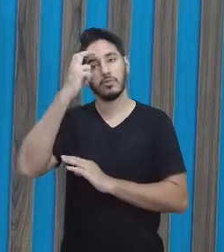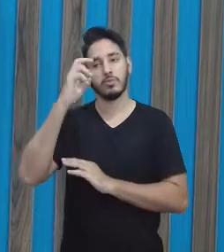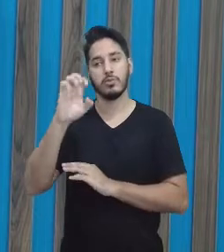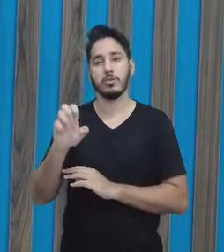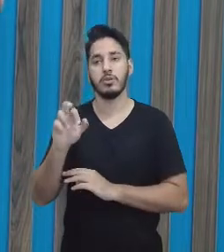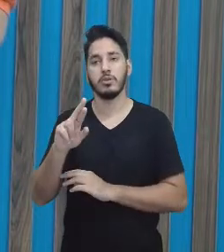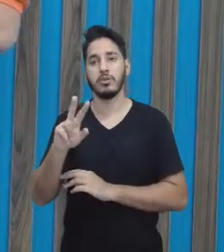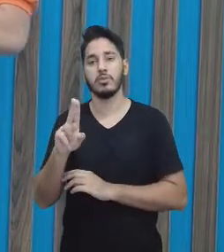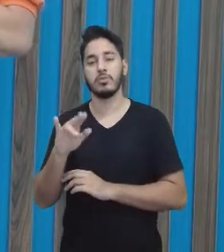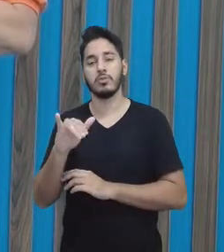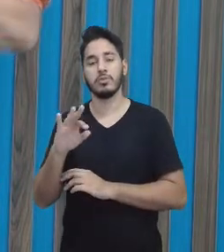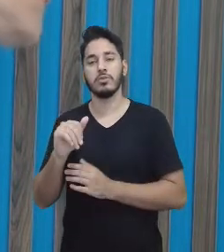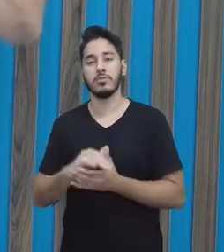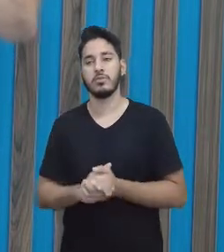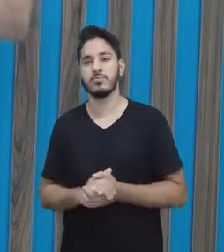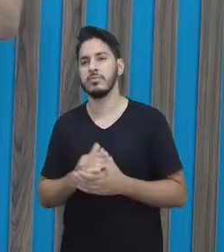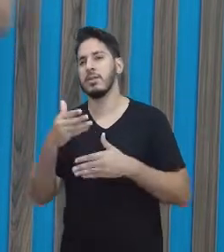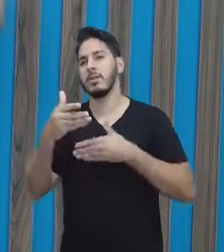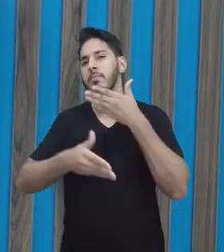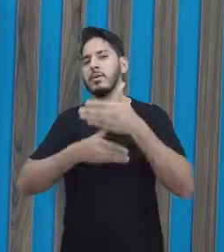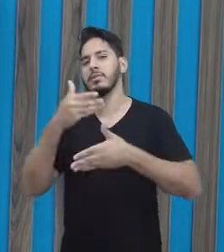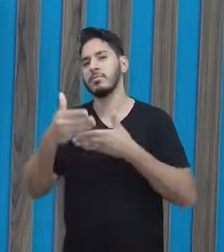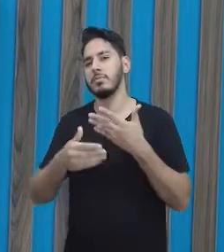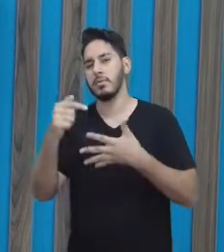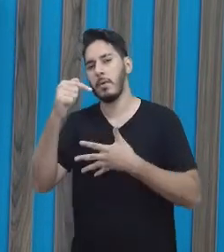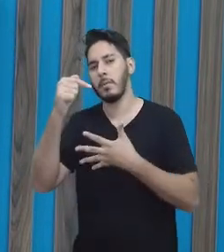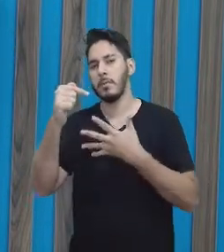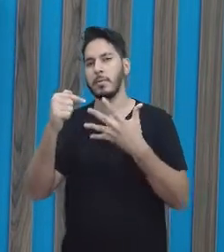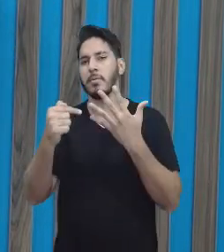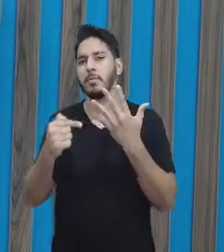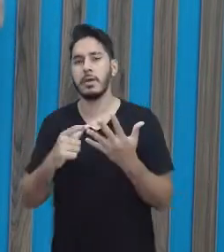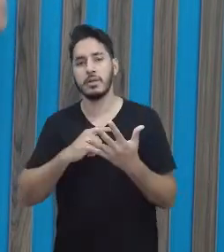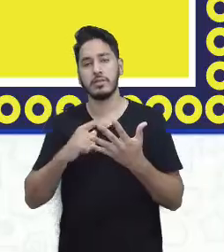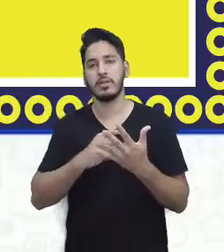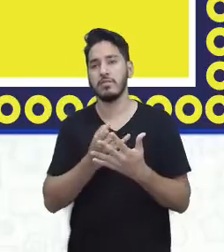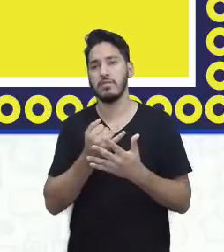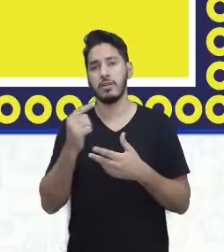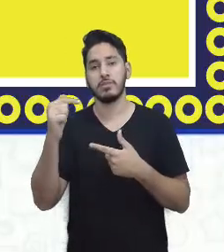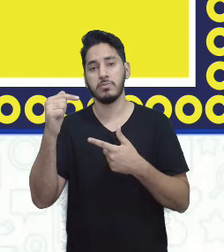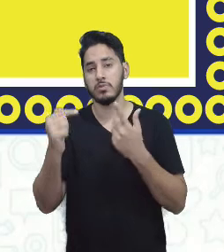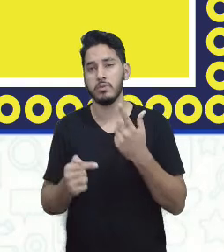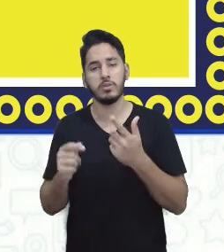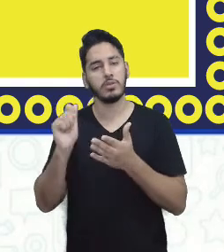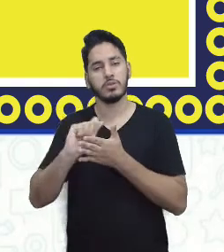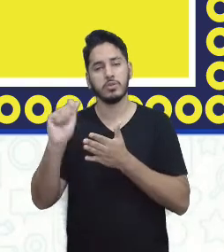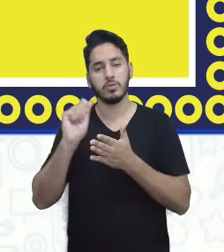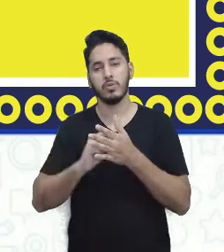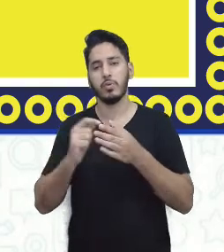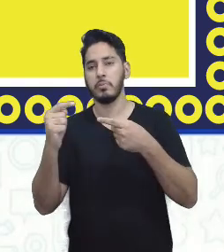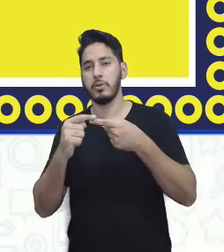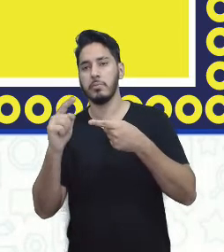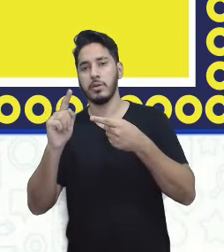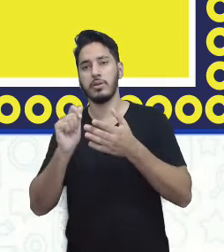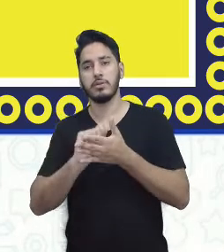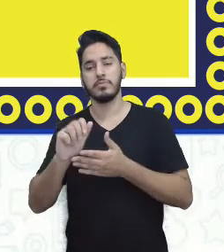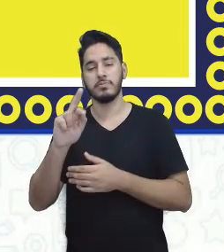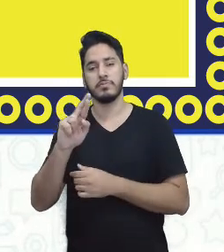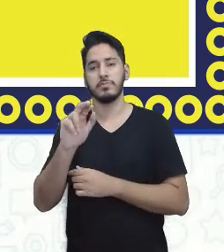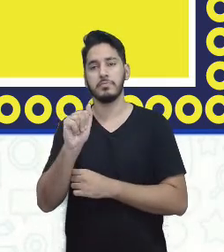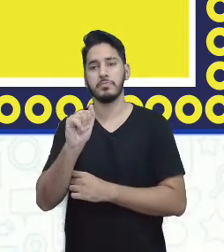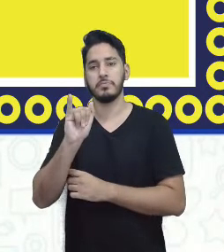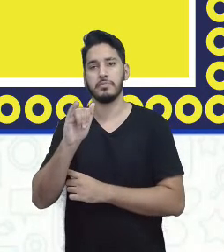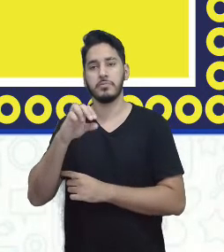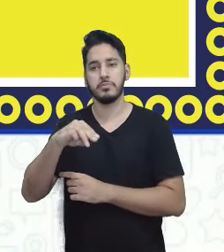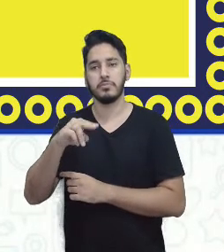ver um pouquinho mais? Então, quem era que participava do movimento? Raimundo Carreiro, que era um escritor, né, ele escrevia romances.